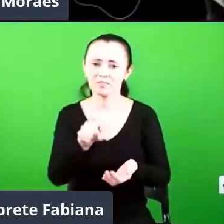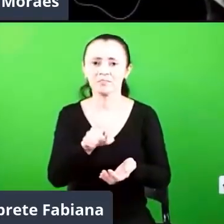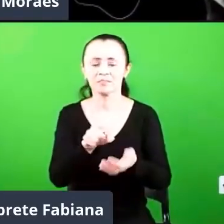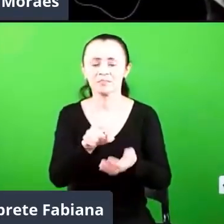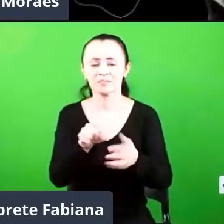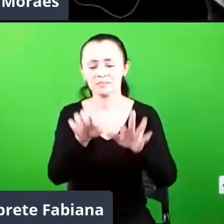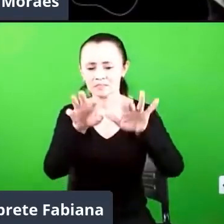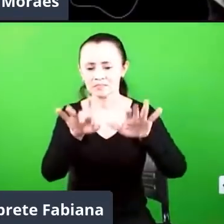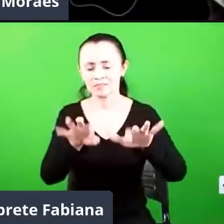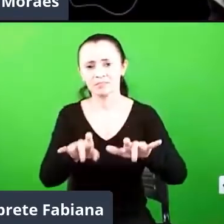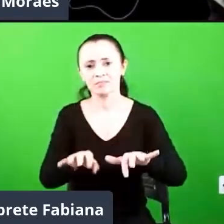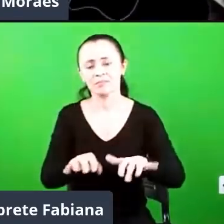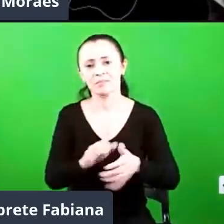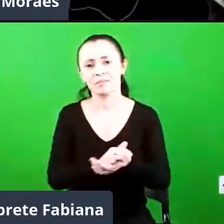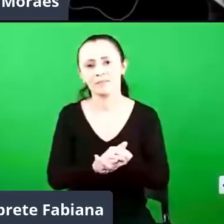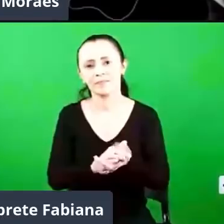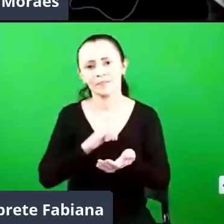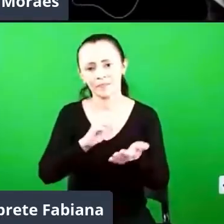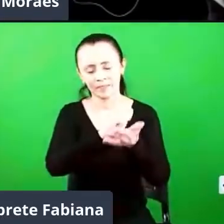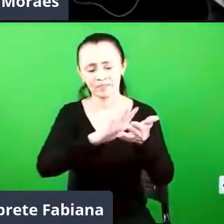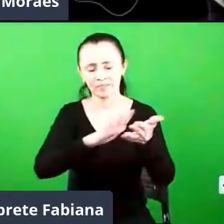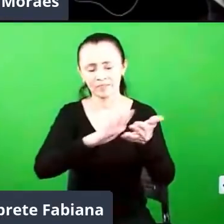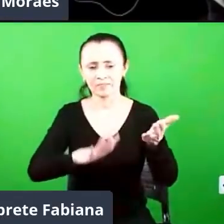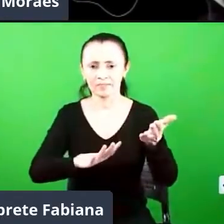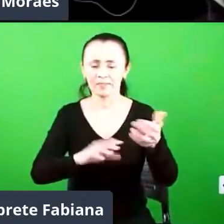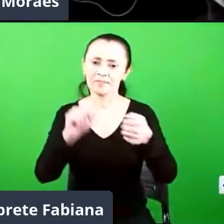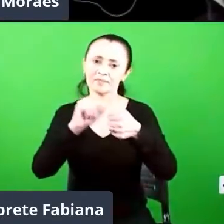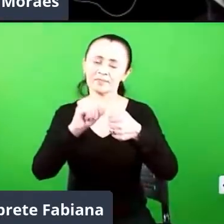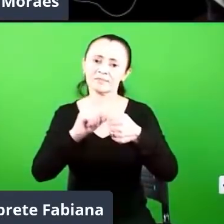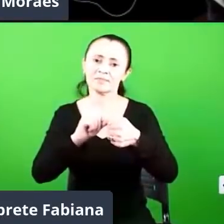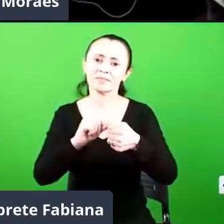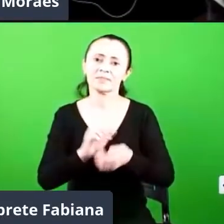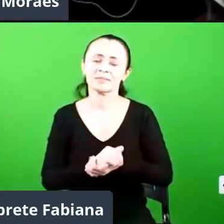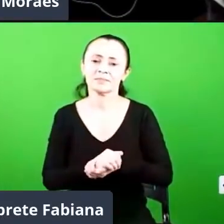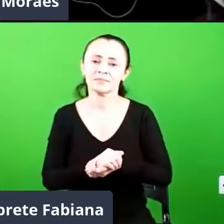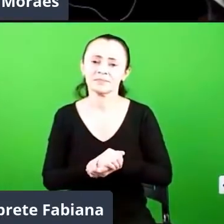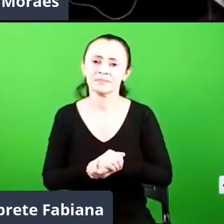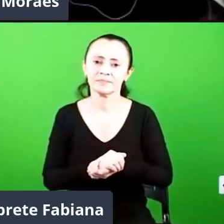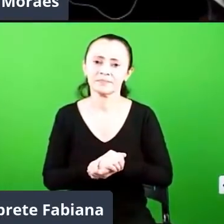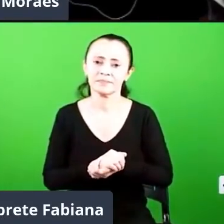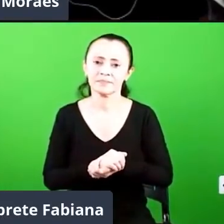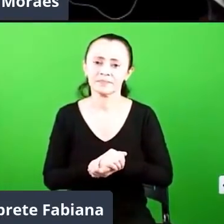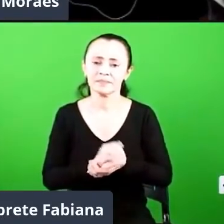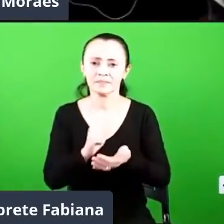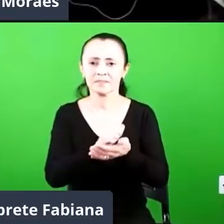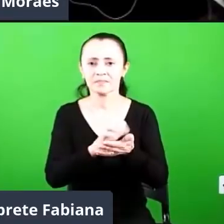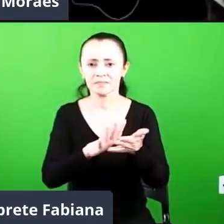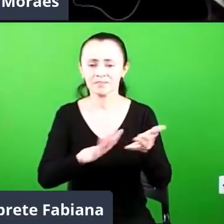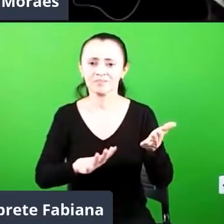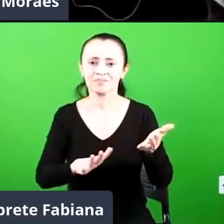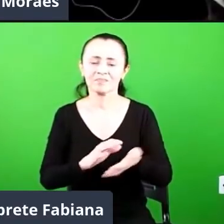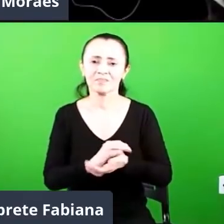ter uma atividade para ser realizada. E essa atividade que os professores, que vocês vão realizar, deverá